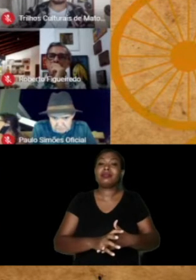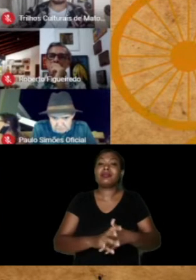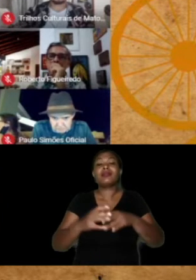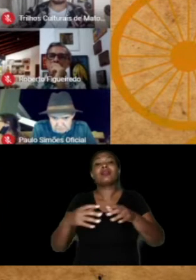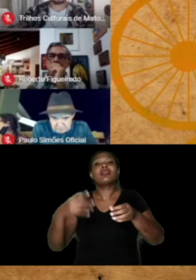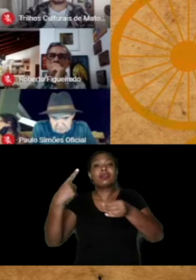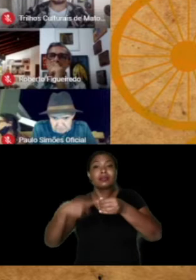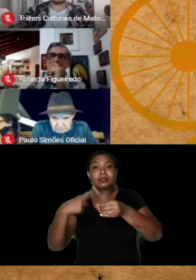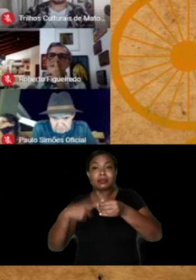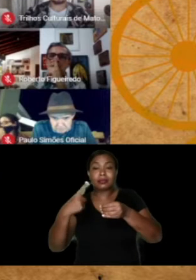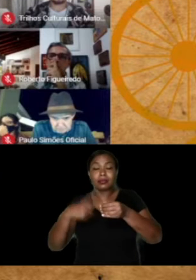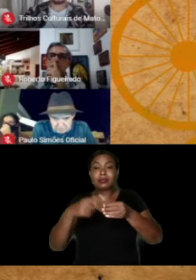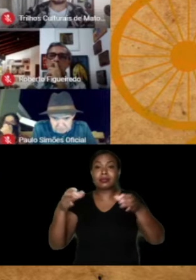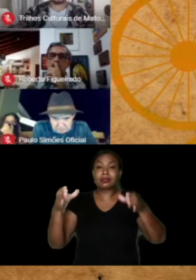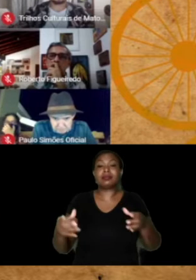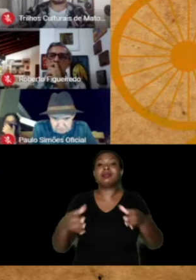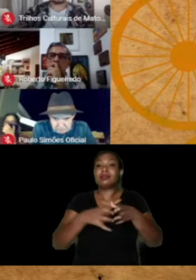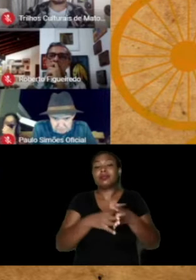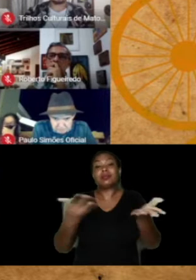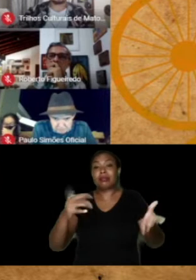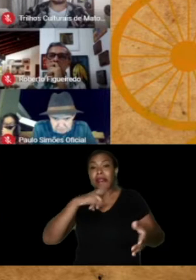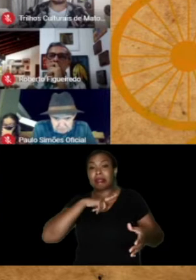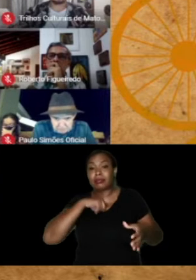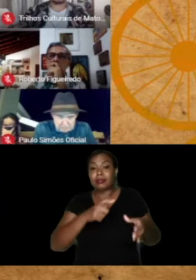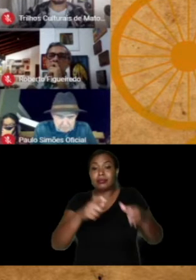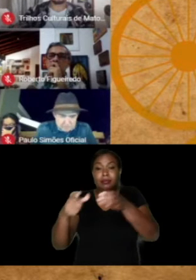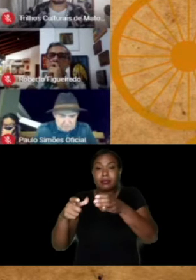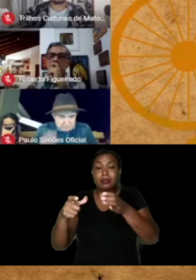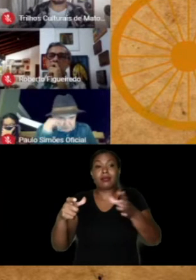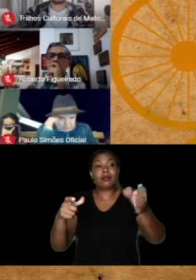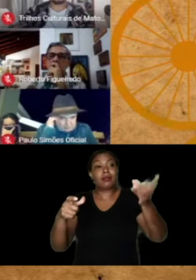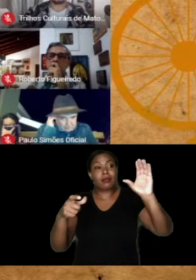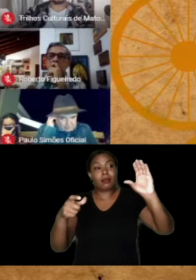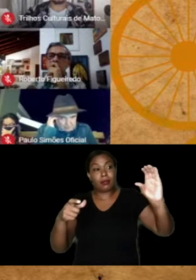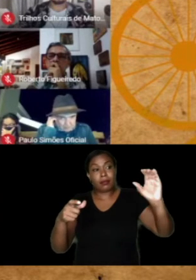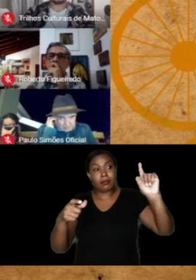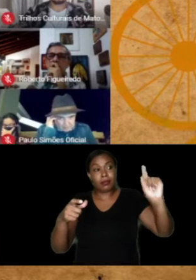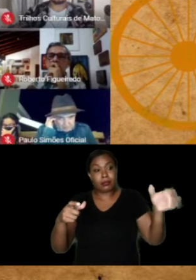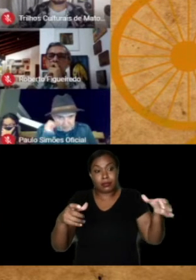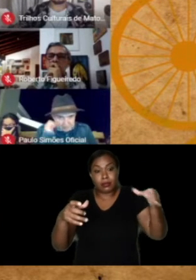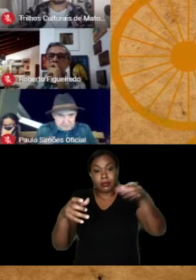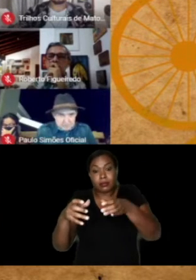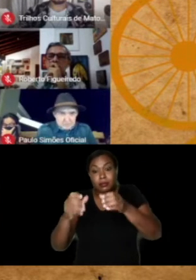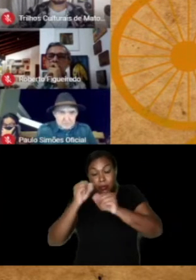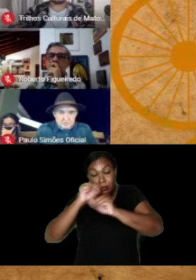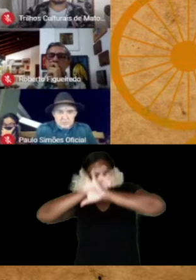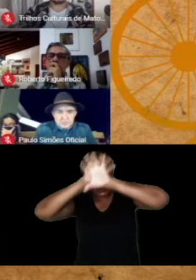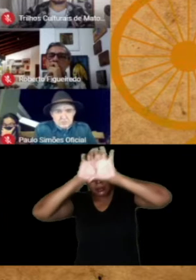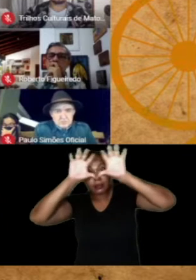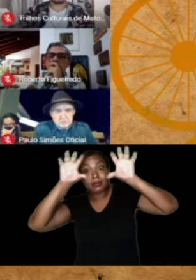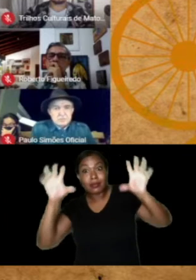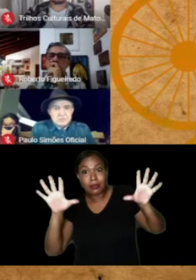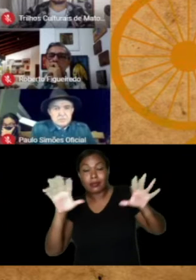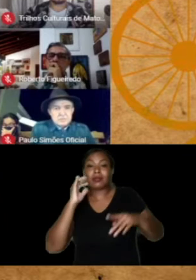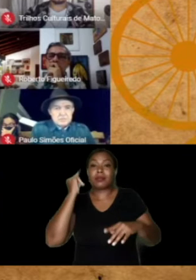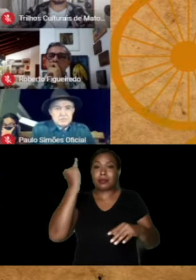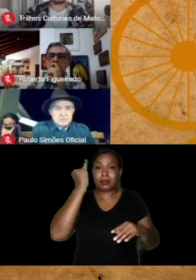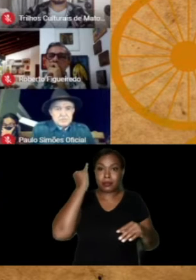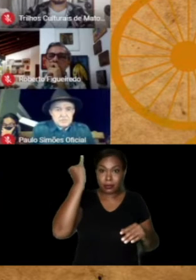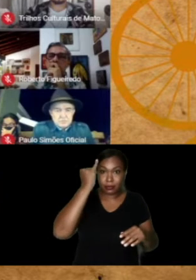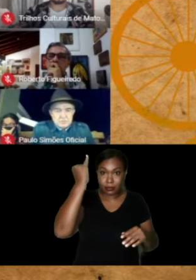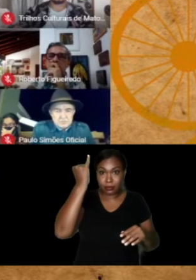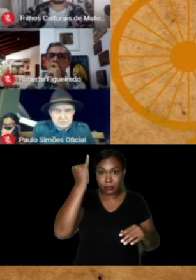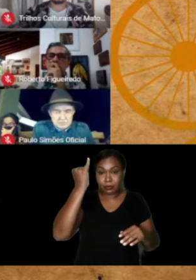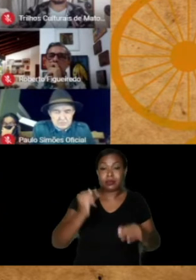pôde entrar no nosso espaço. Hoje, a Vila Ferroviária, ela pertence à cidade de